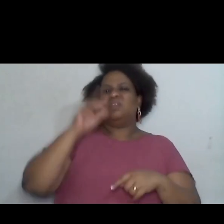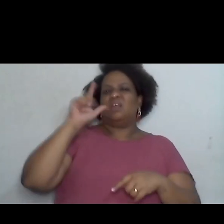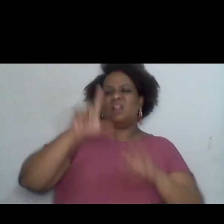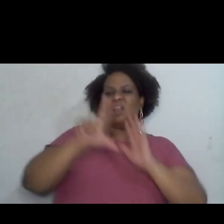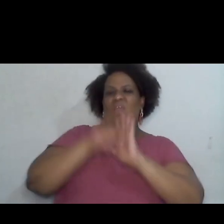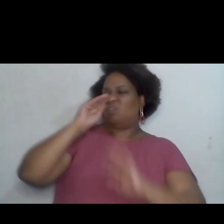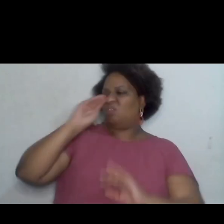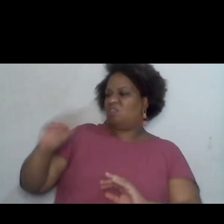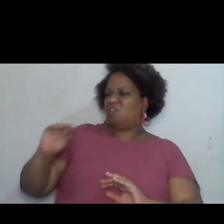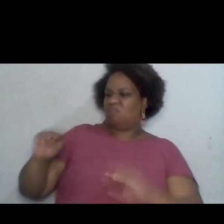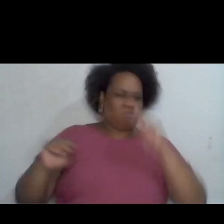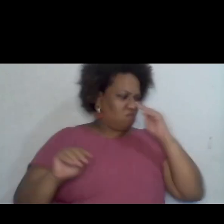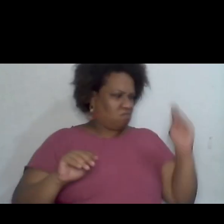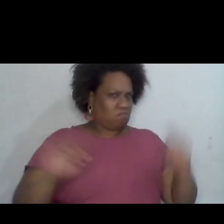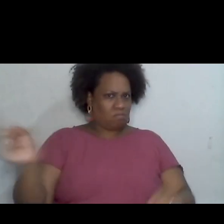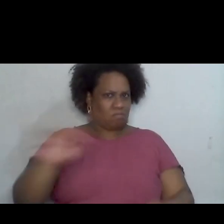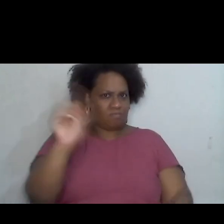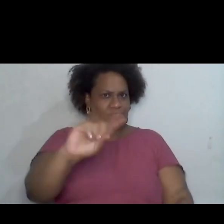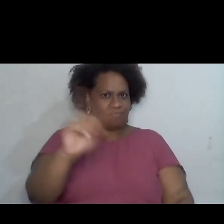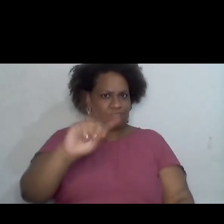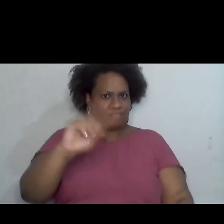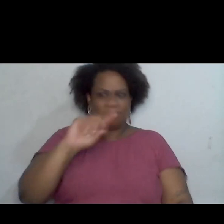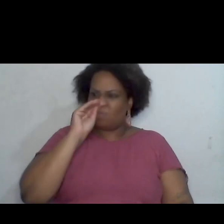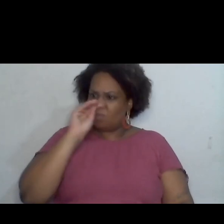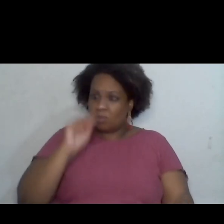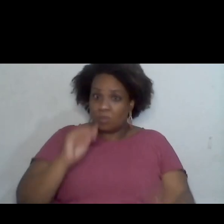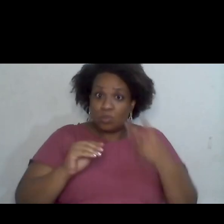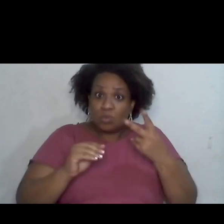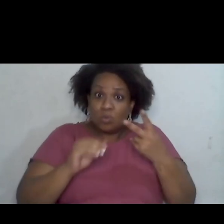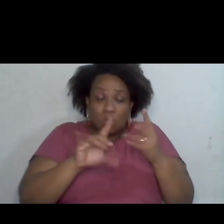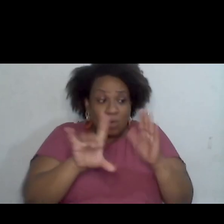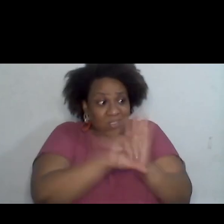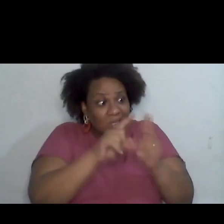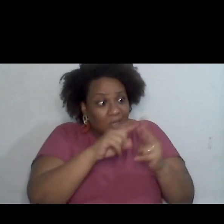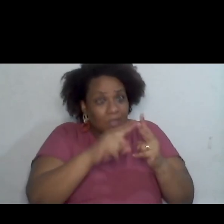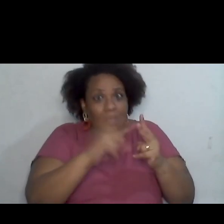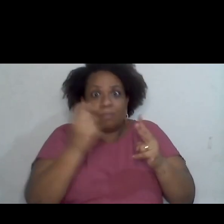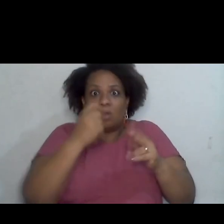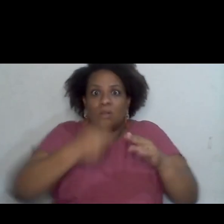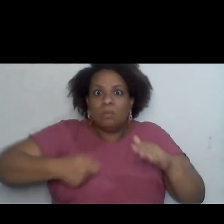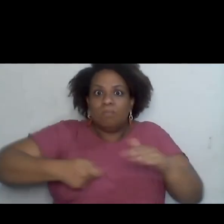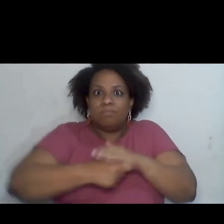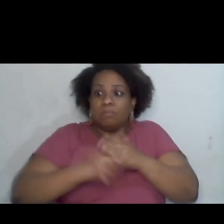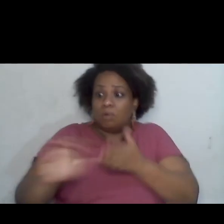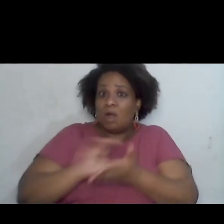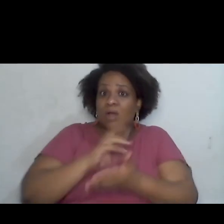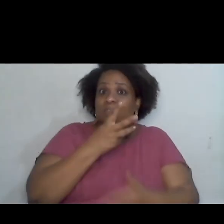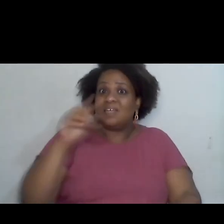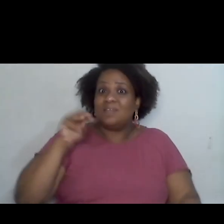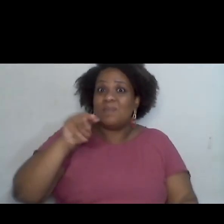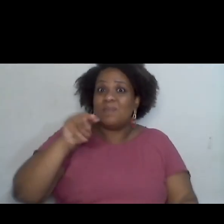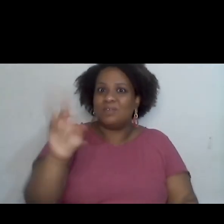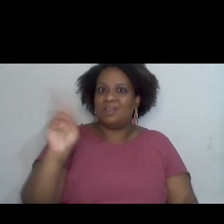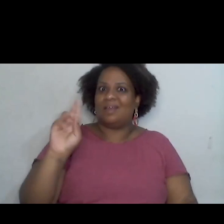da parte da gestão, não iremos mesmo desprezar duas leis de fomento que vão injetar no nosso orçamento esse ano 300 milhões de reais.